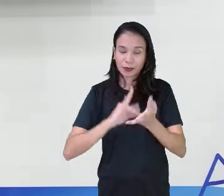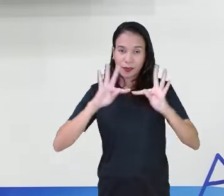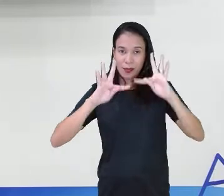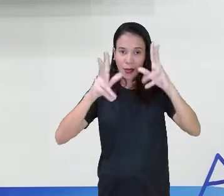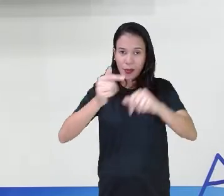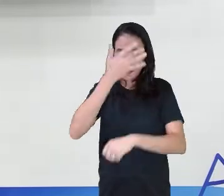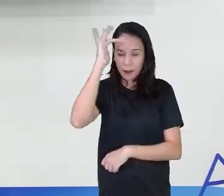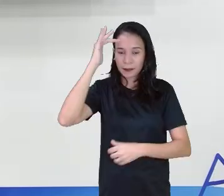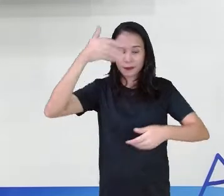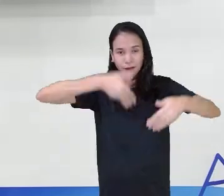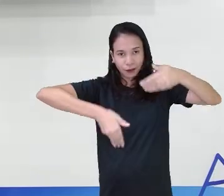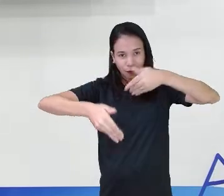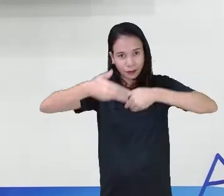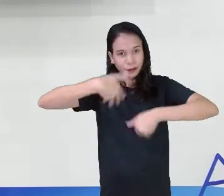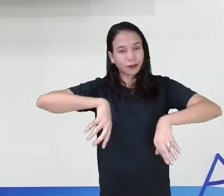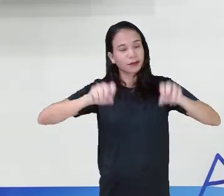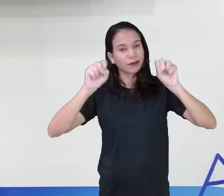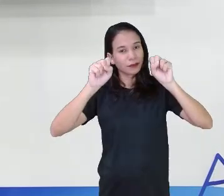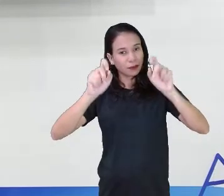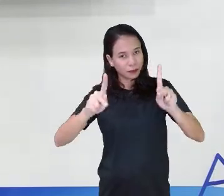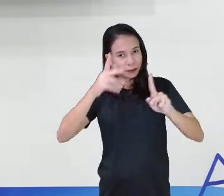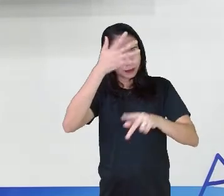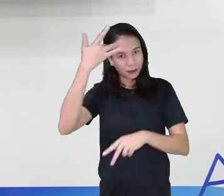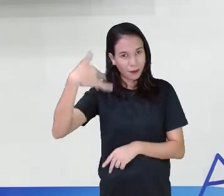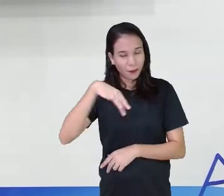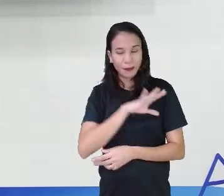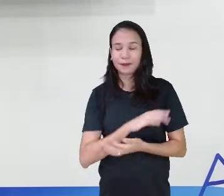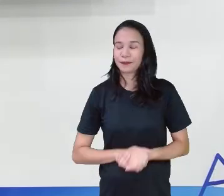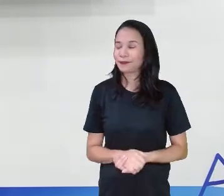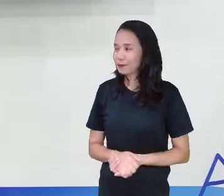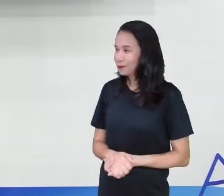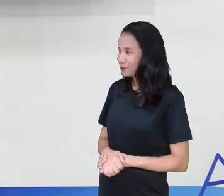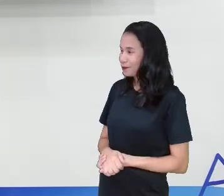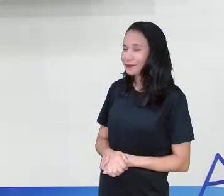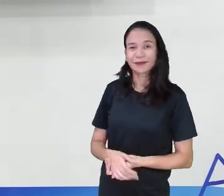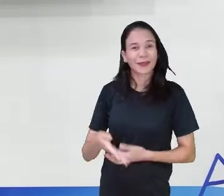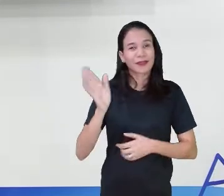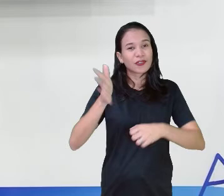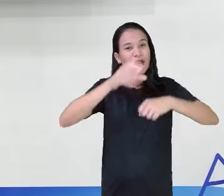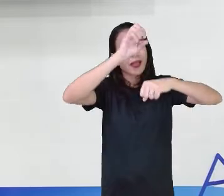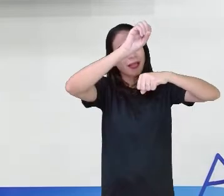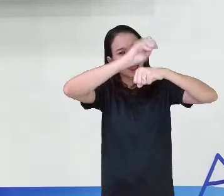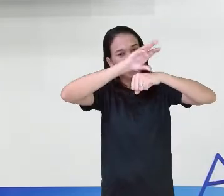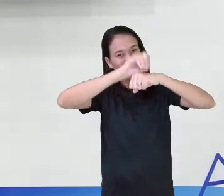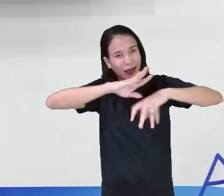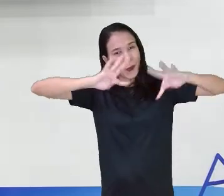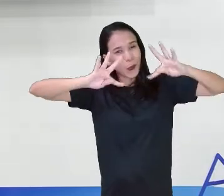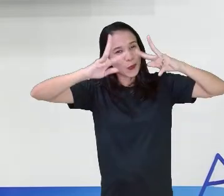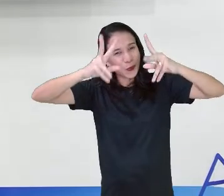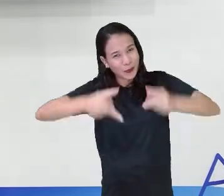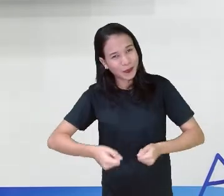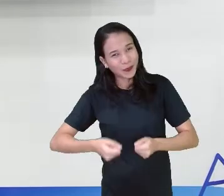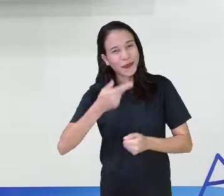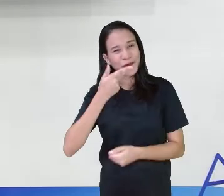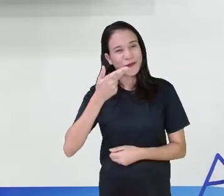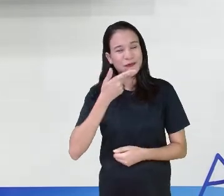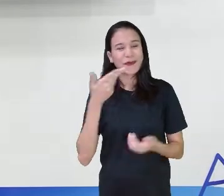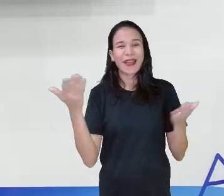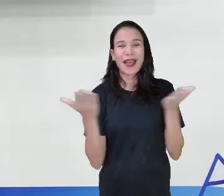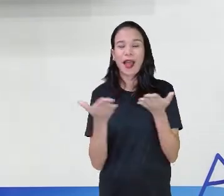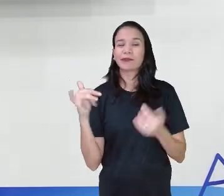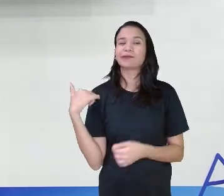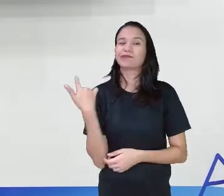mundo participando. Ok, gente? Bem, recadinhos dados, apresentações feitas,